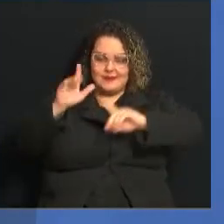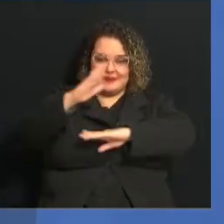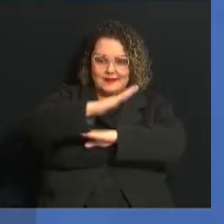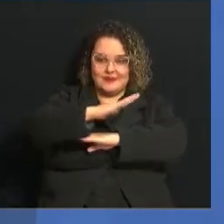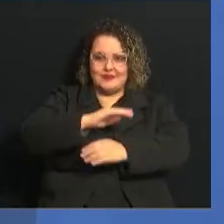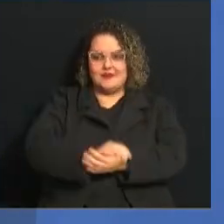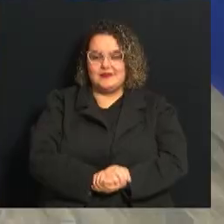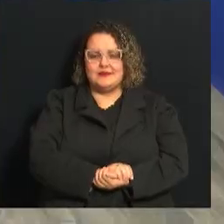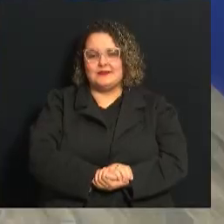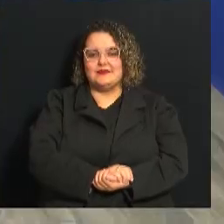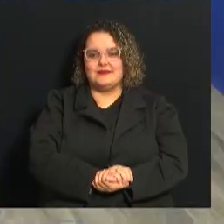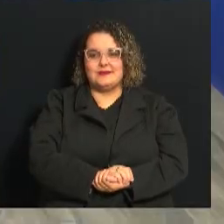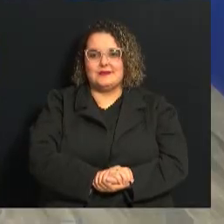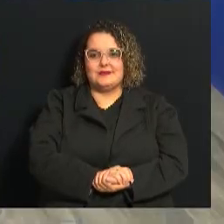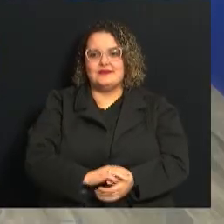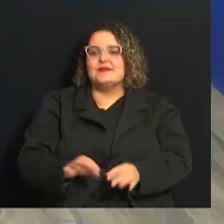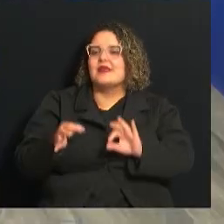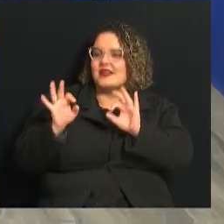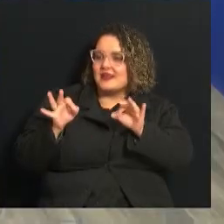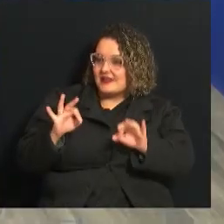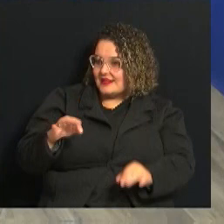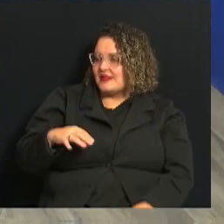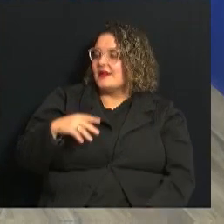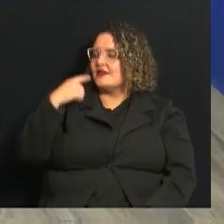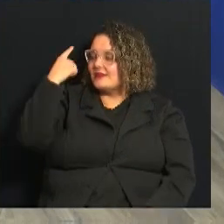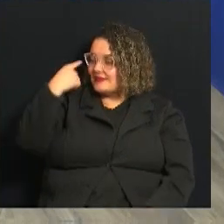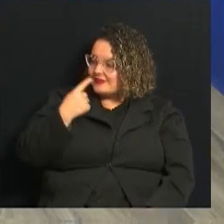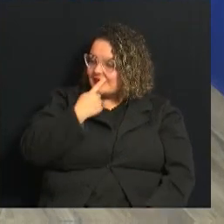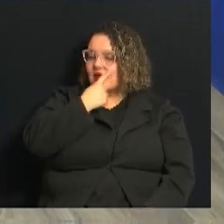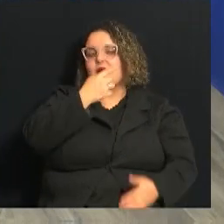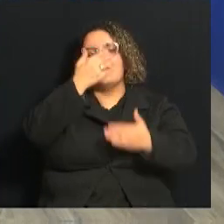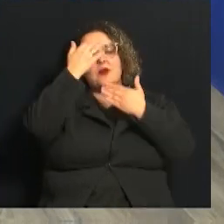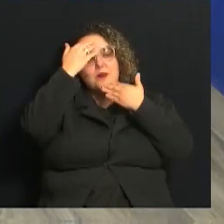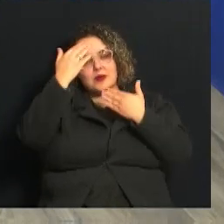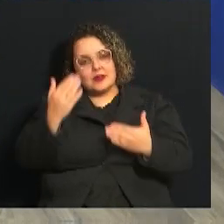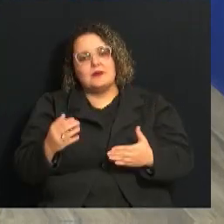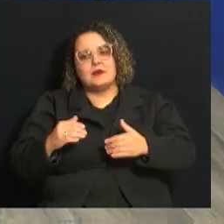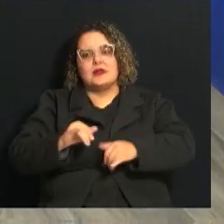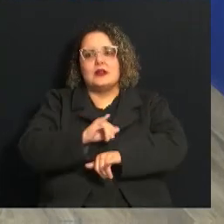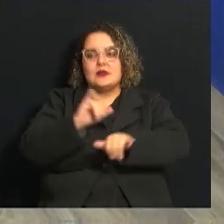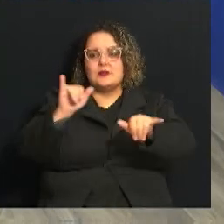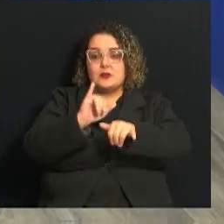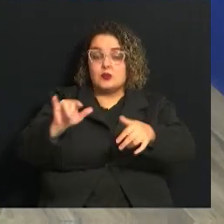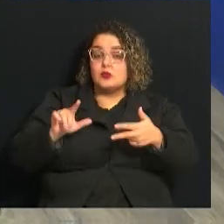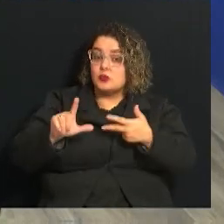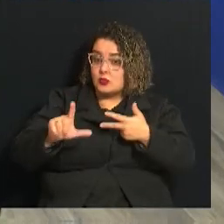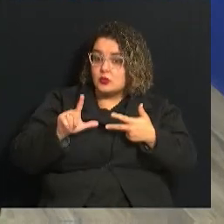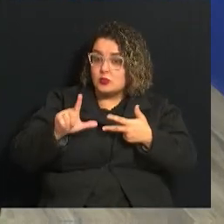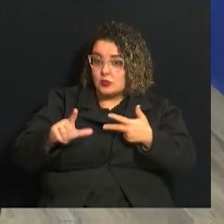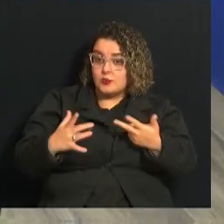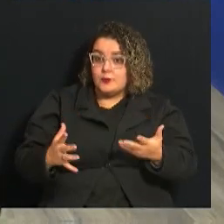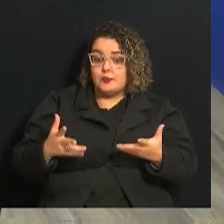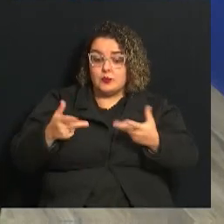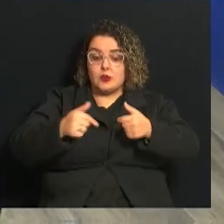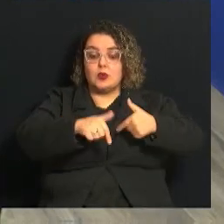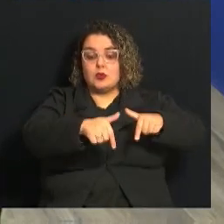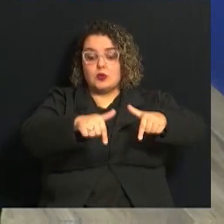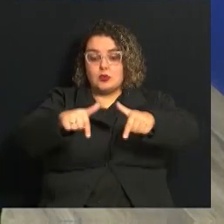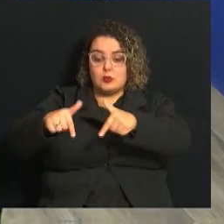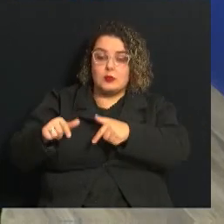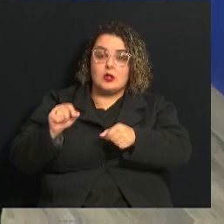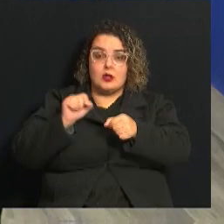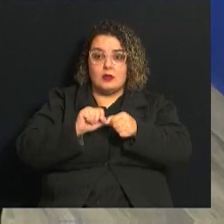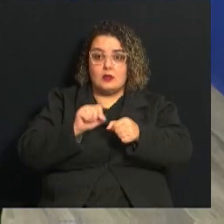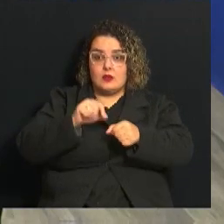TV Câmara Campinas Tá certo então mina Abreu um lado pelas notícias do Legislativo do trabalho que é realizado